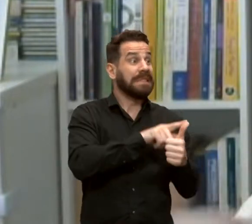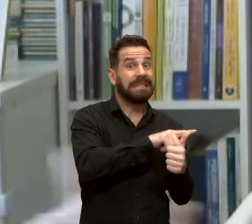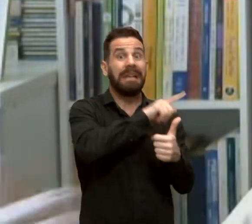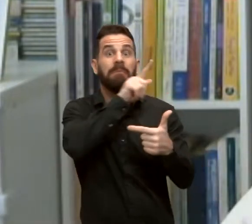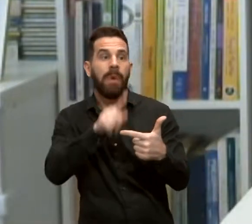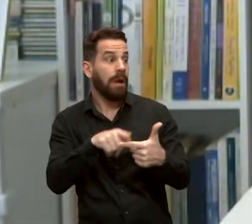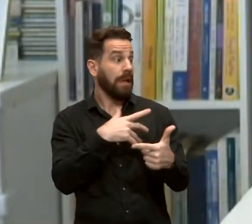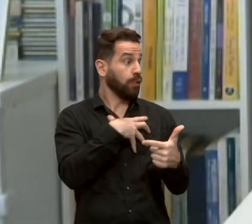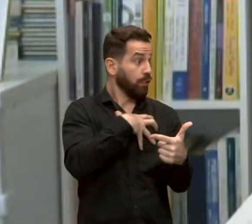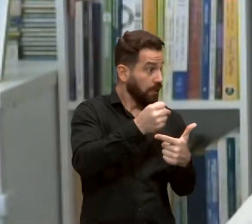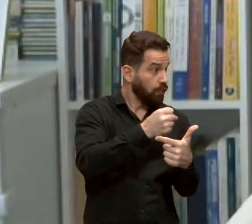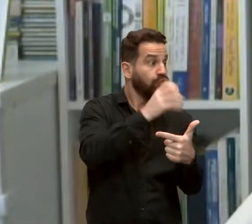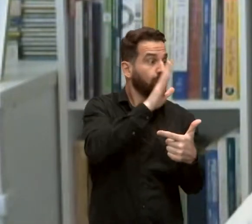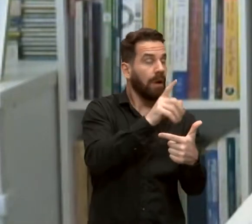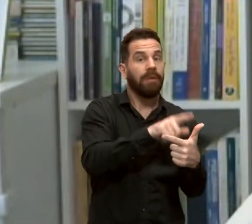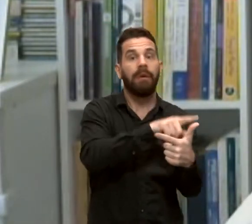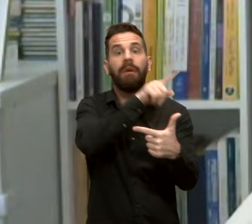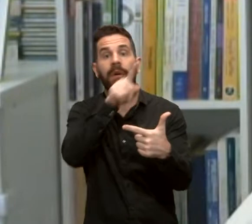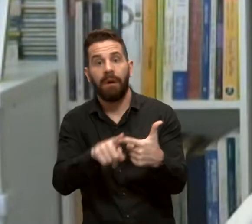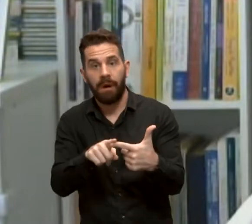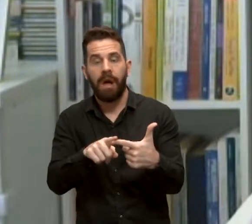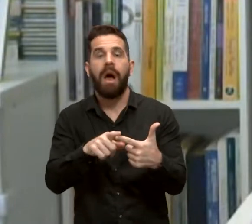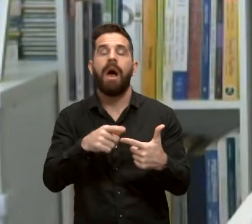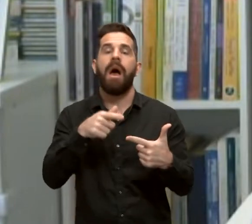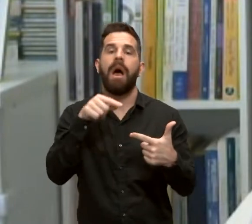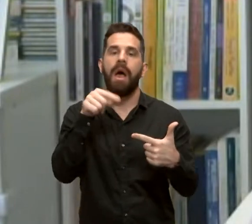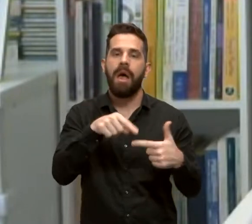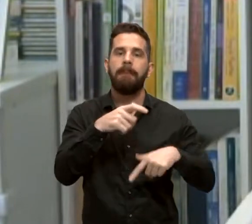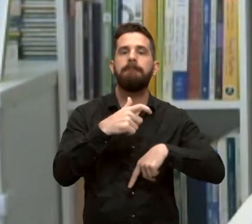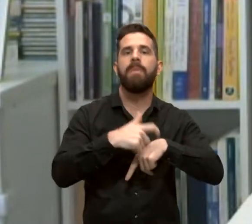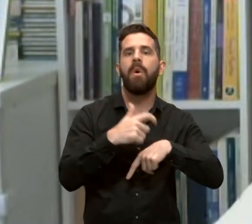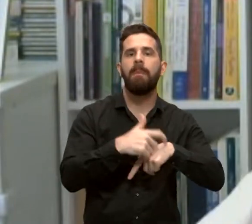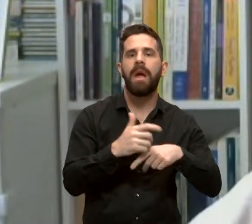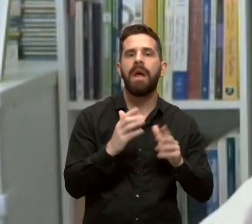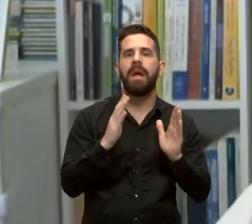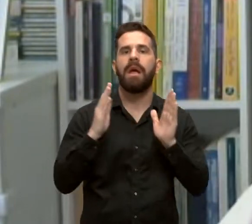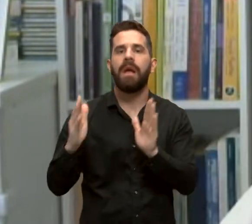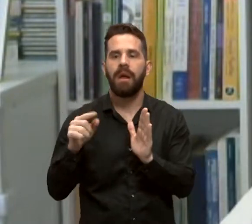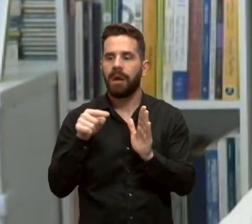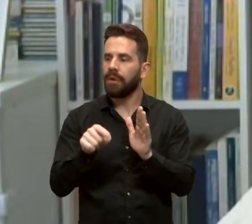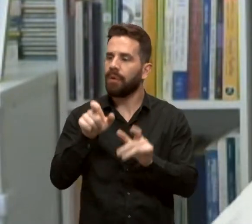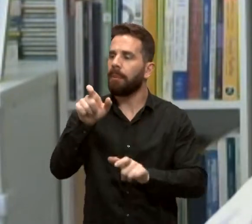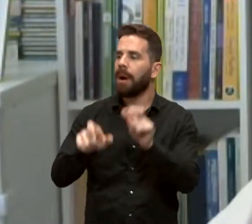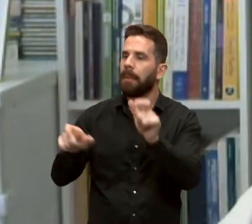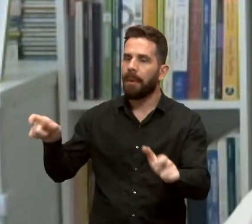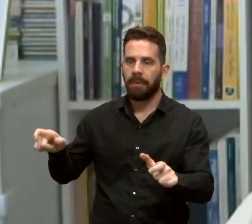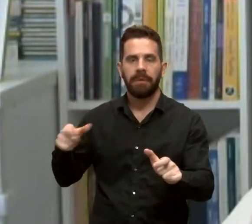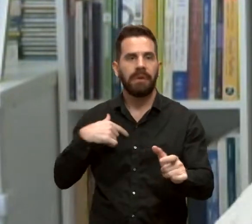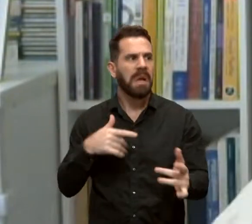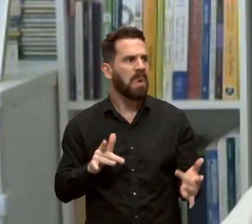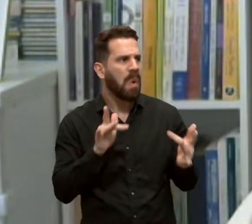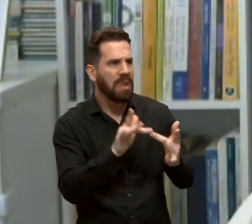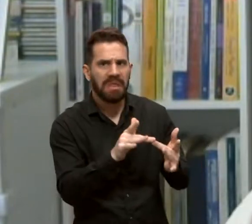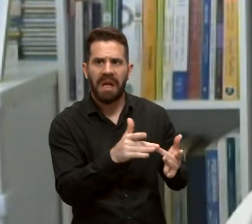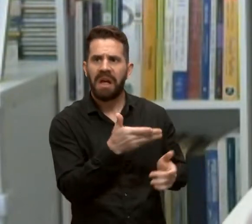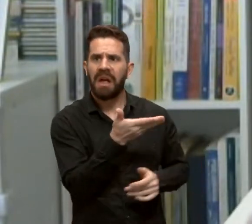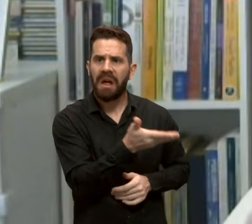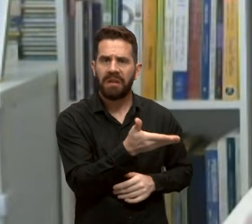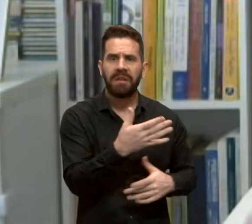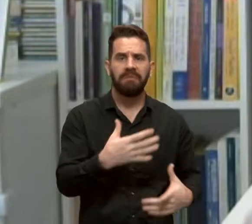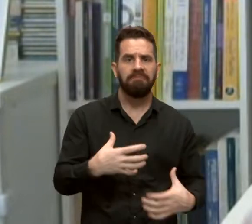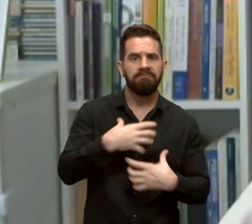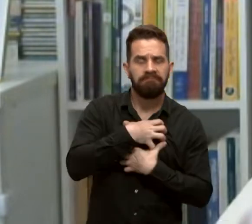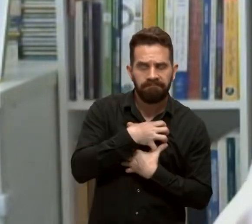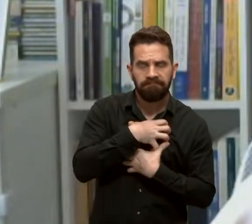intervenções feitas após o suicídio ocorrer, com aqueles que foram conectados, impactados